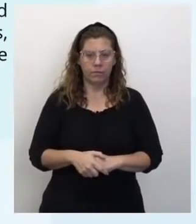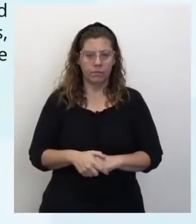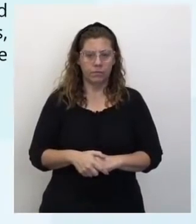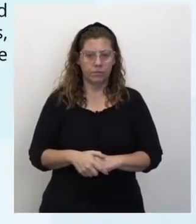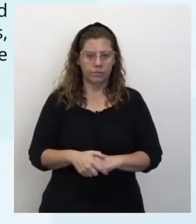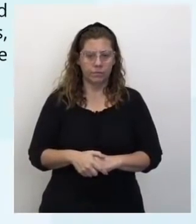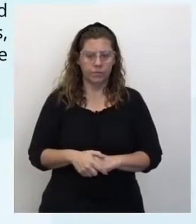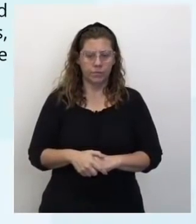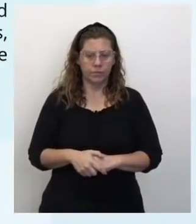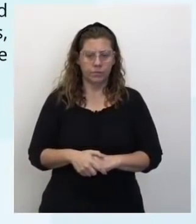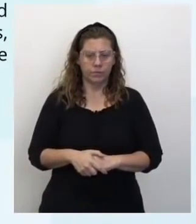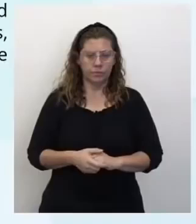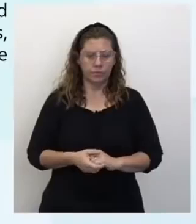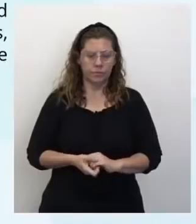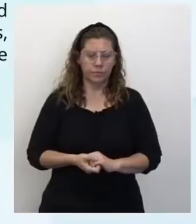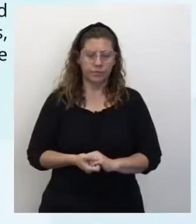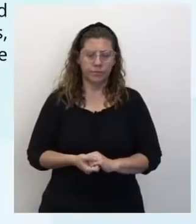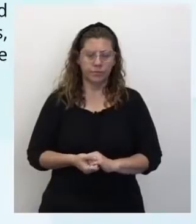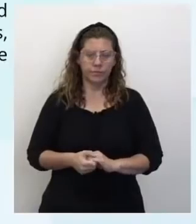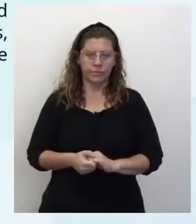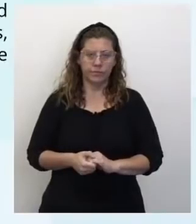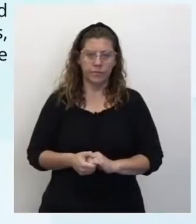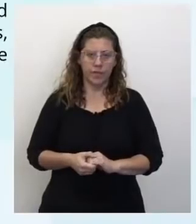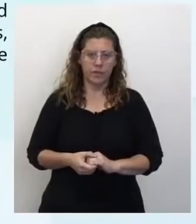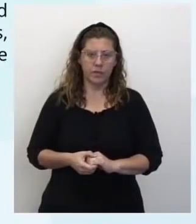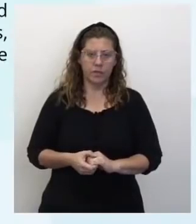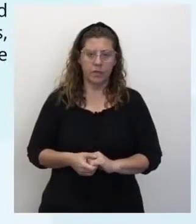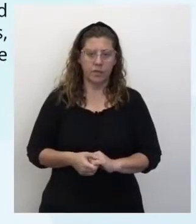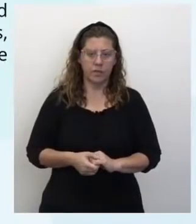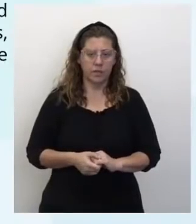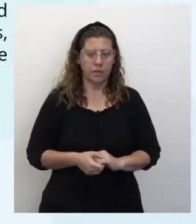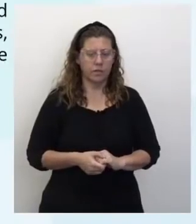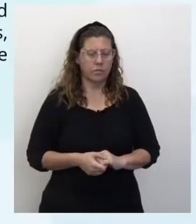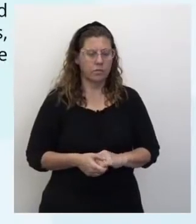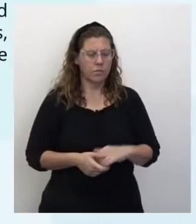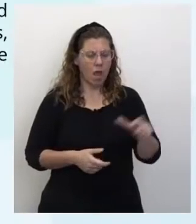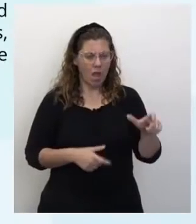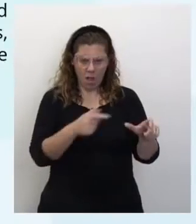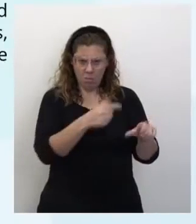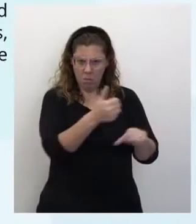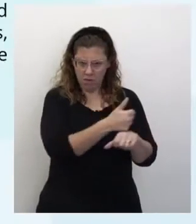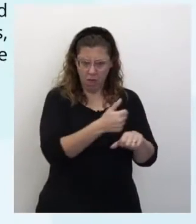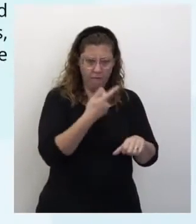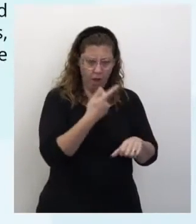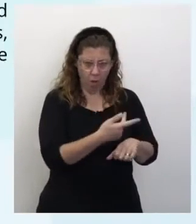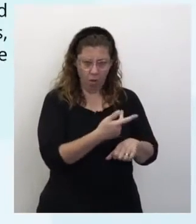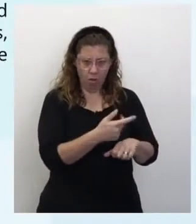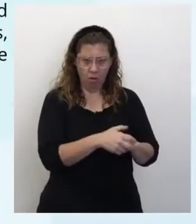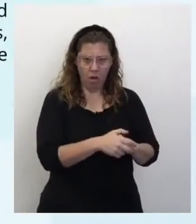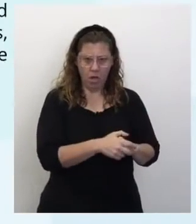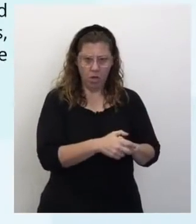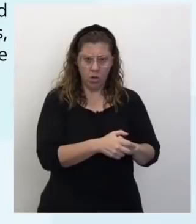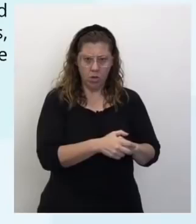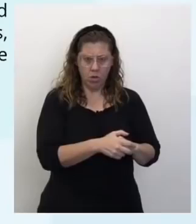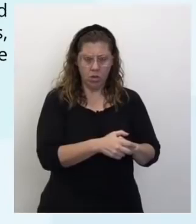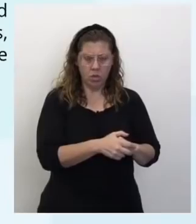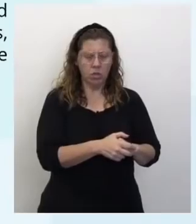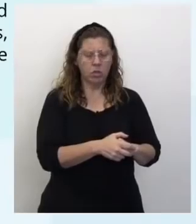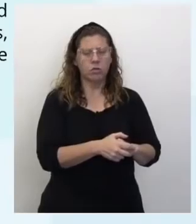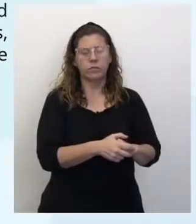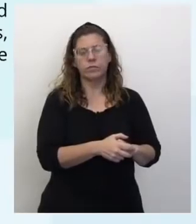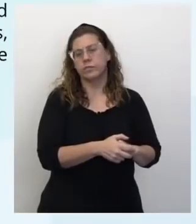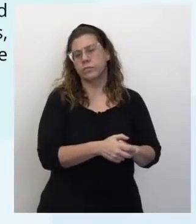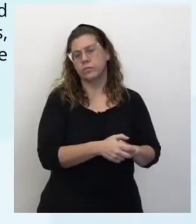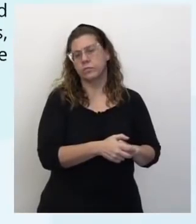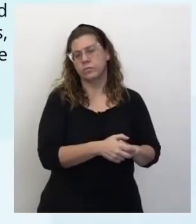building arches were all examples of memes. Ele disse que as tonalidades, tunes, os tons, tons,